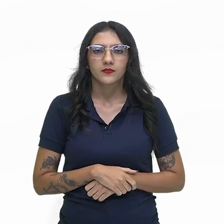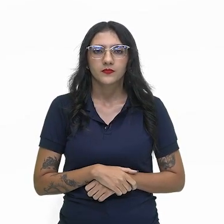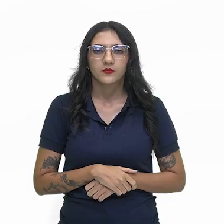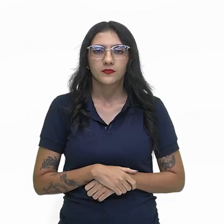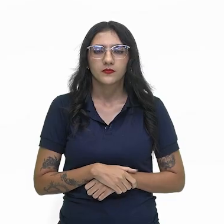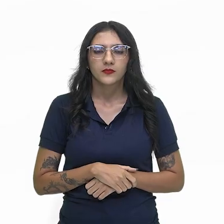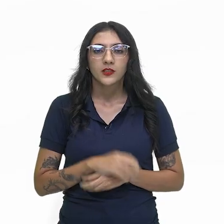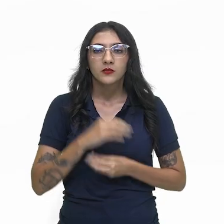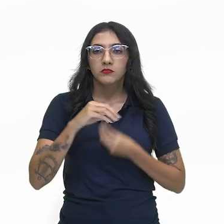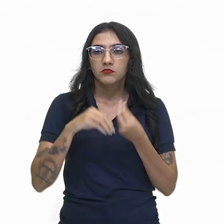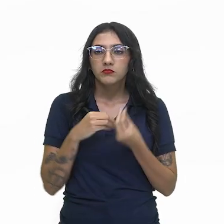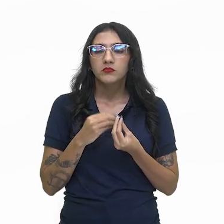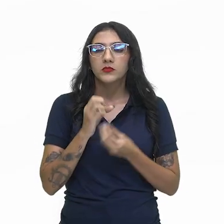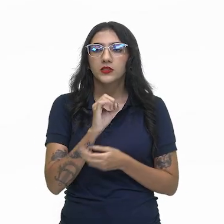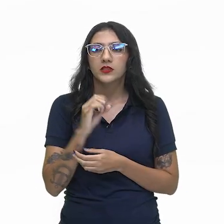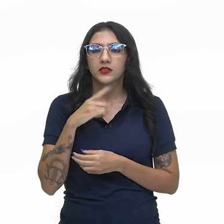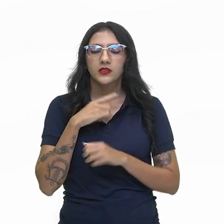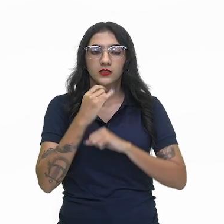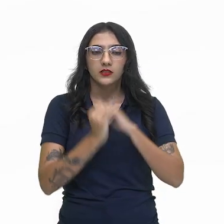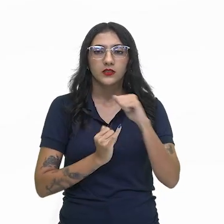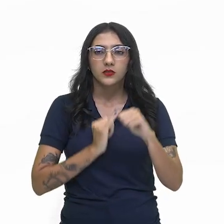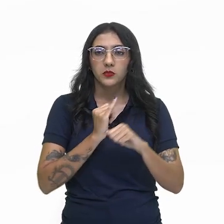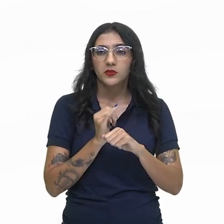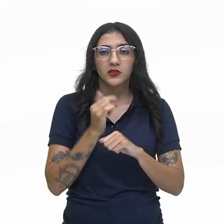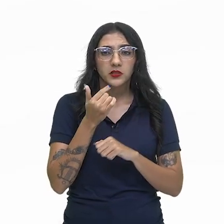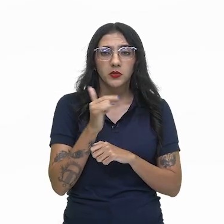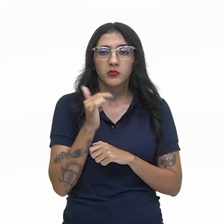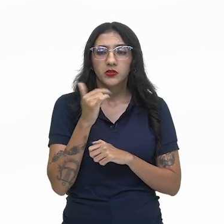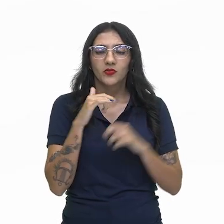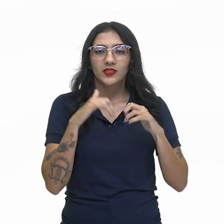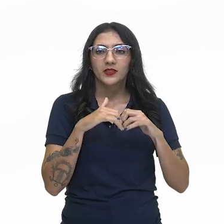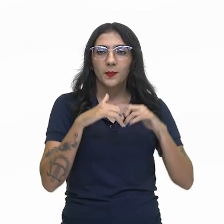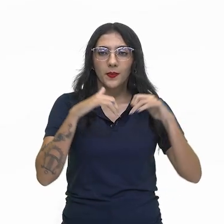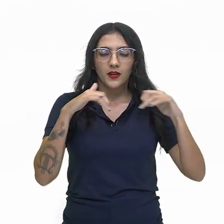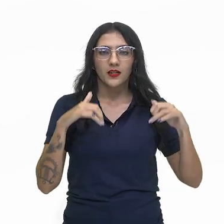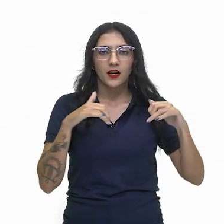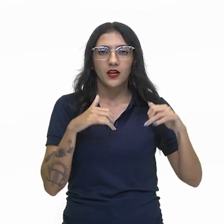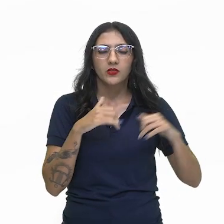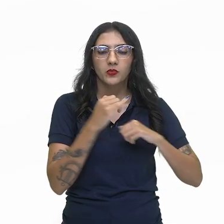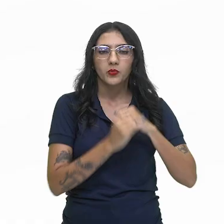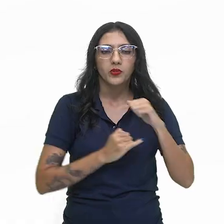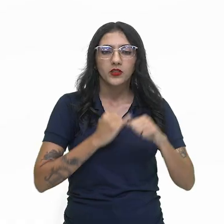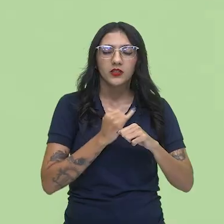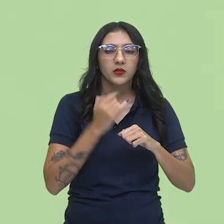dissolução dos íons. Se esses íons não fossem dissolvidos, separados,